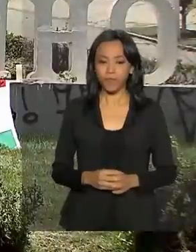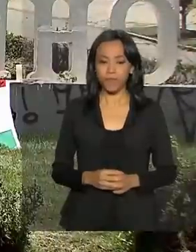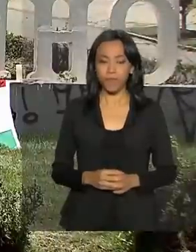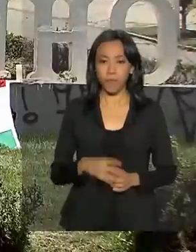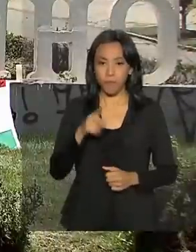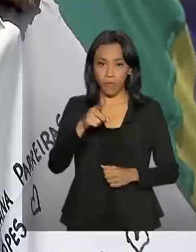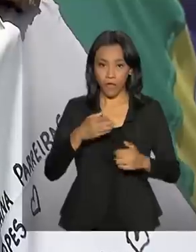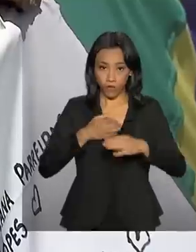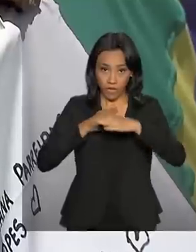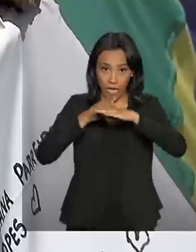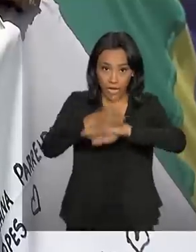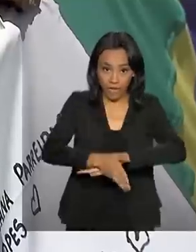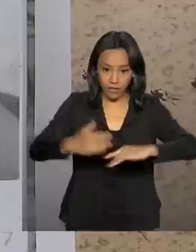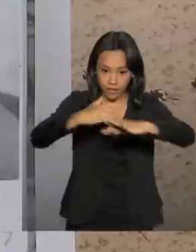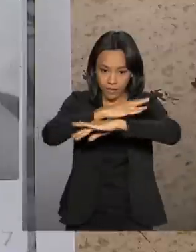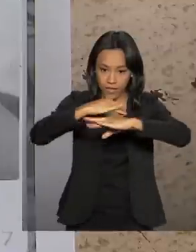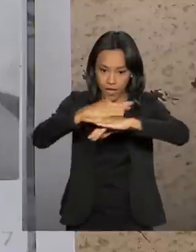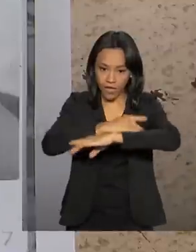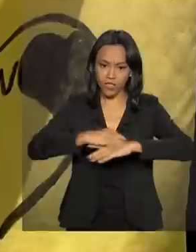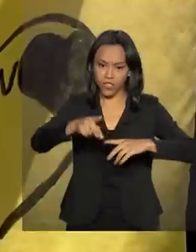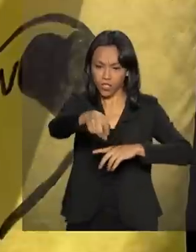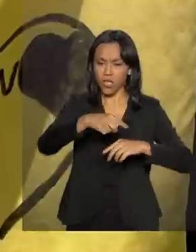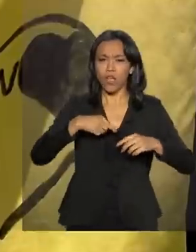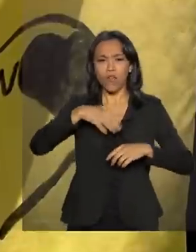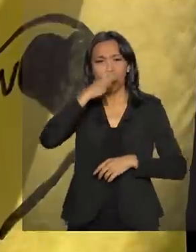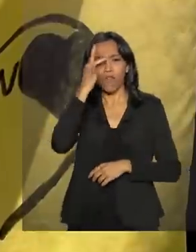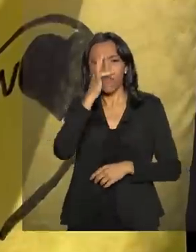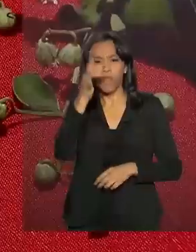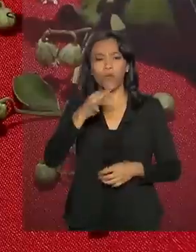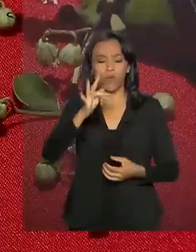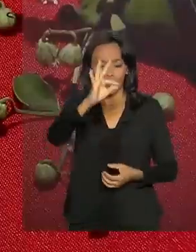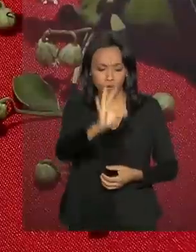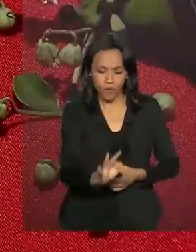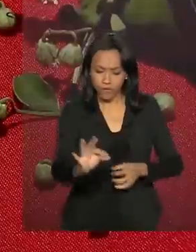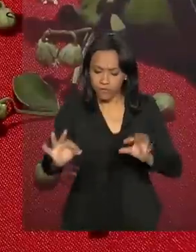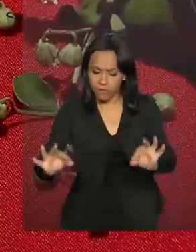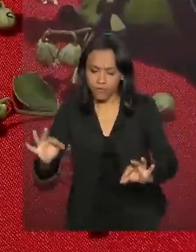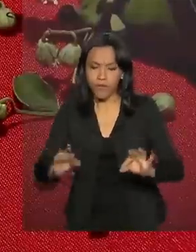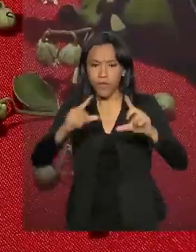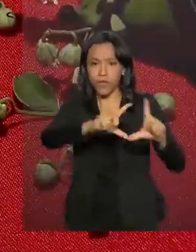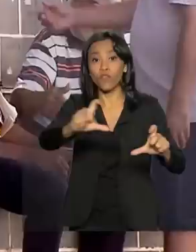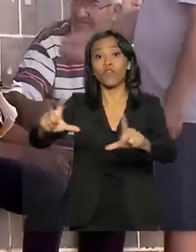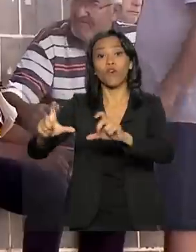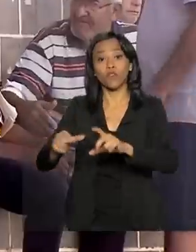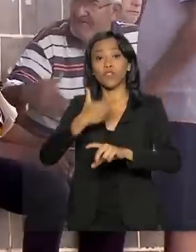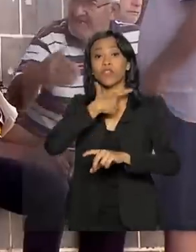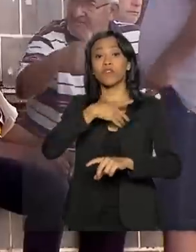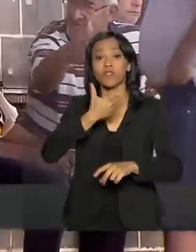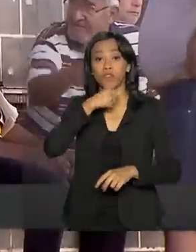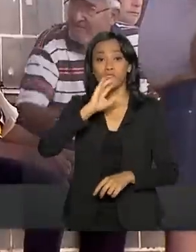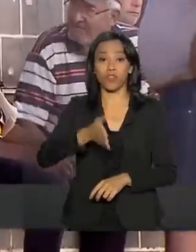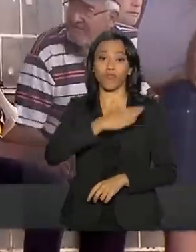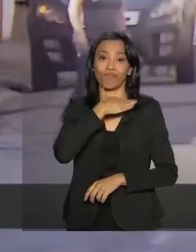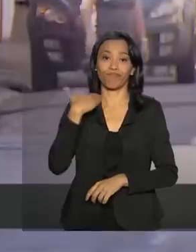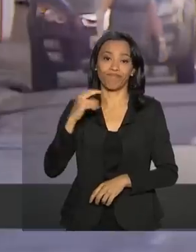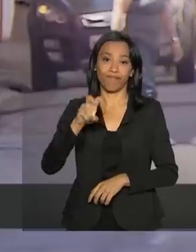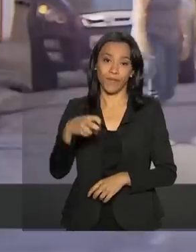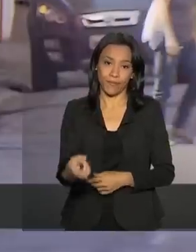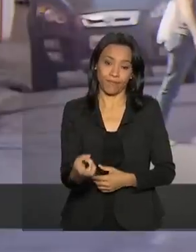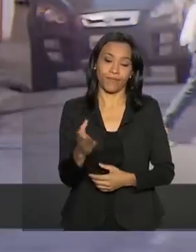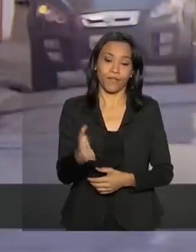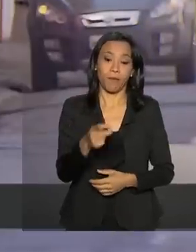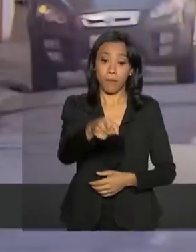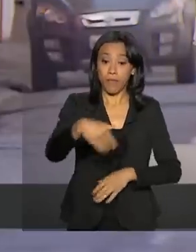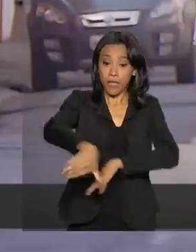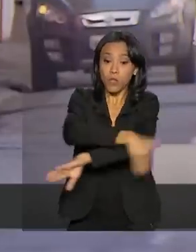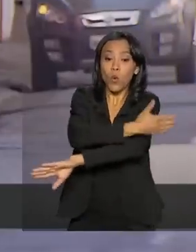Logo na entrada da cidade, flores e fotos expressam a saudade deixada por quem se foi. Nas ruas de Brumadinho, não é difícil